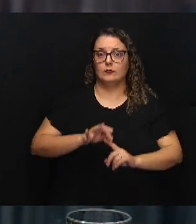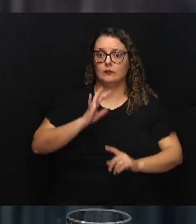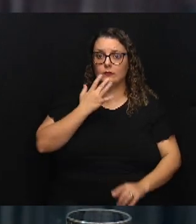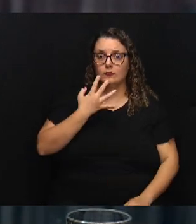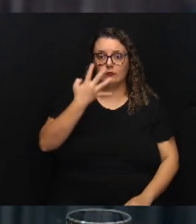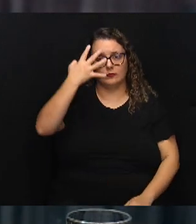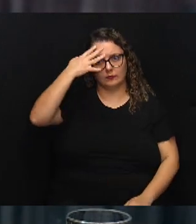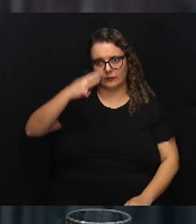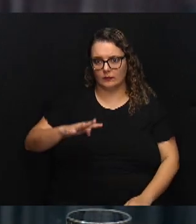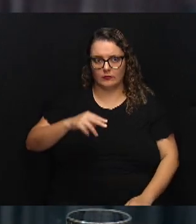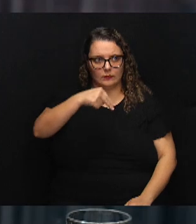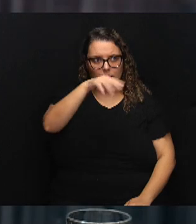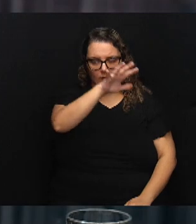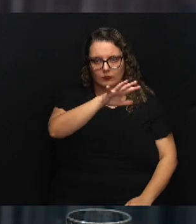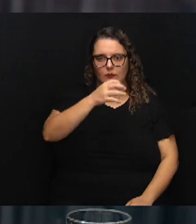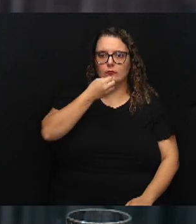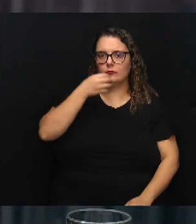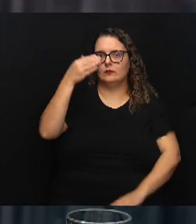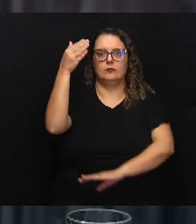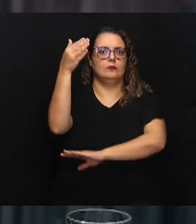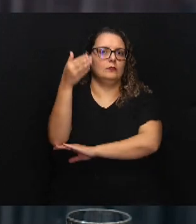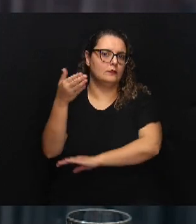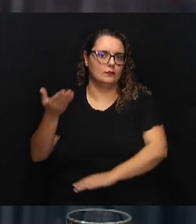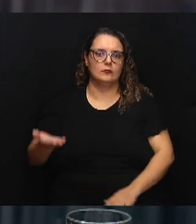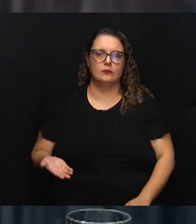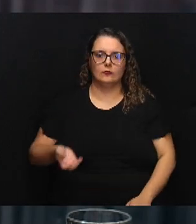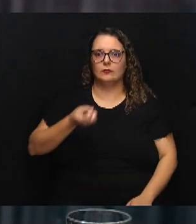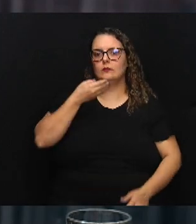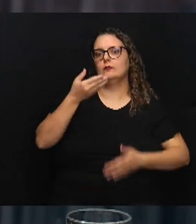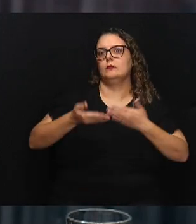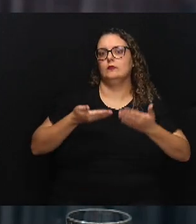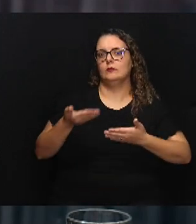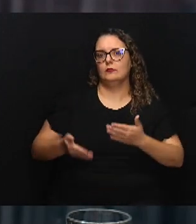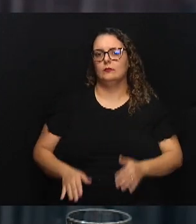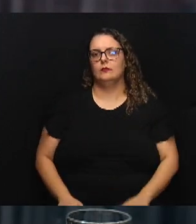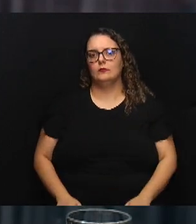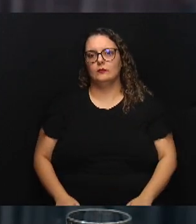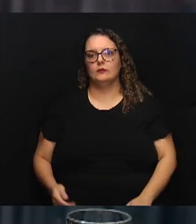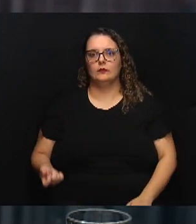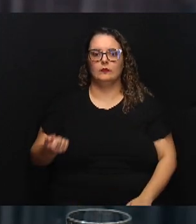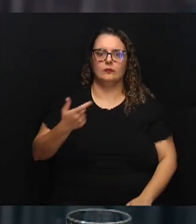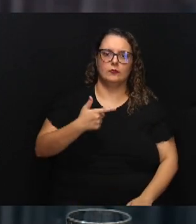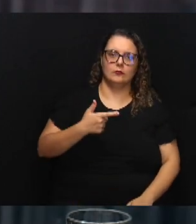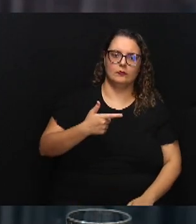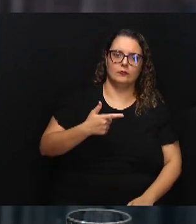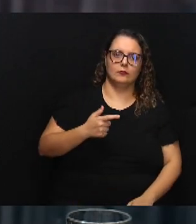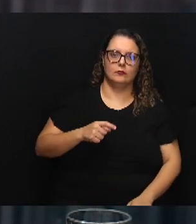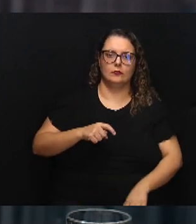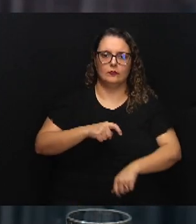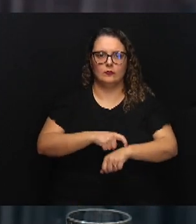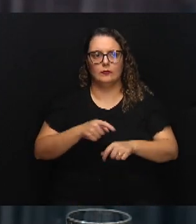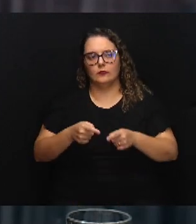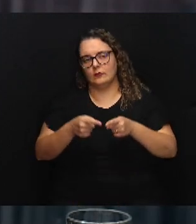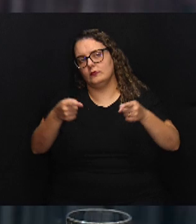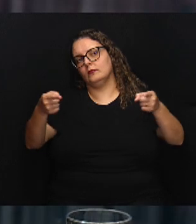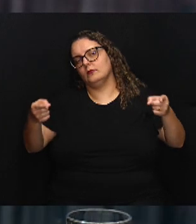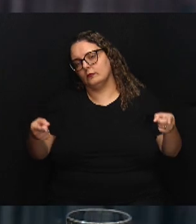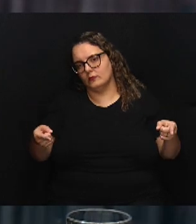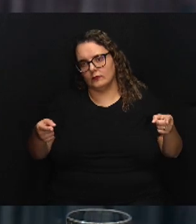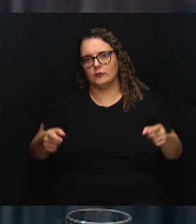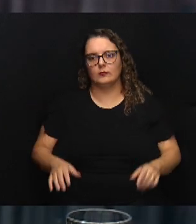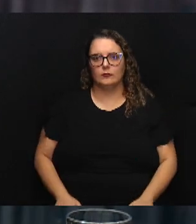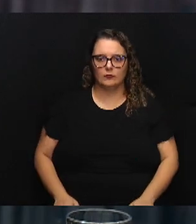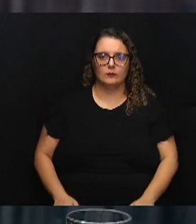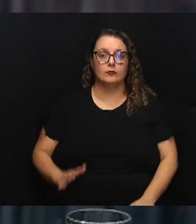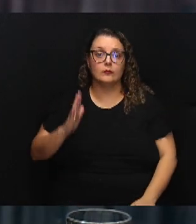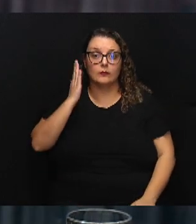4 dias no Nordeste, num bom hotel, né, com bons serviços, do que alongar esse período, né? Então é muito de